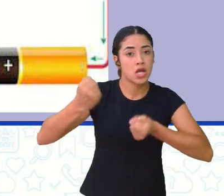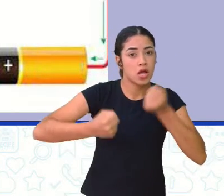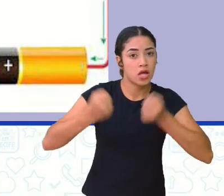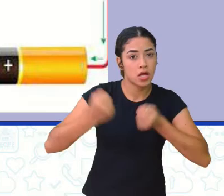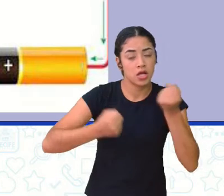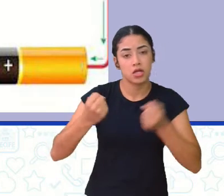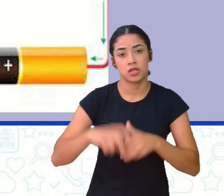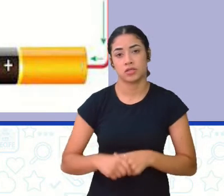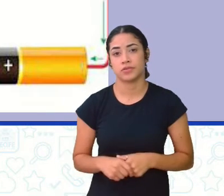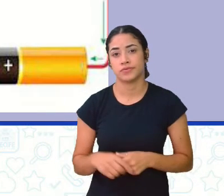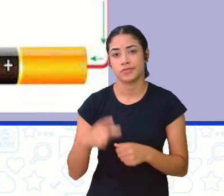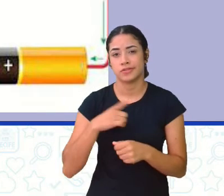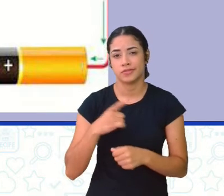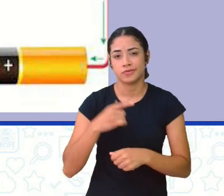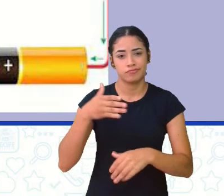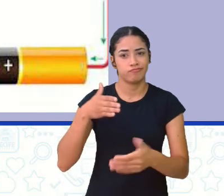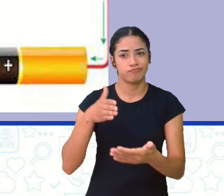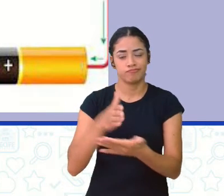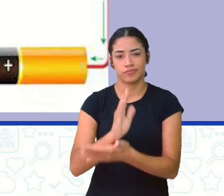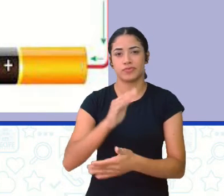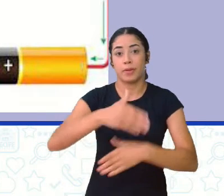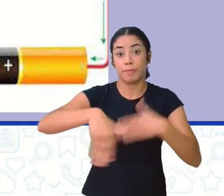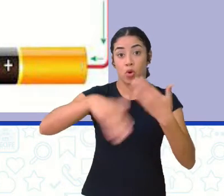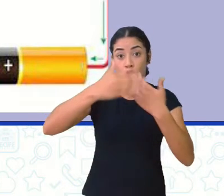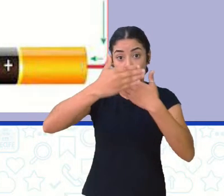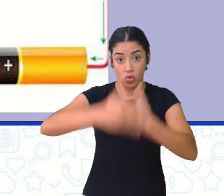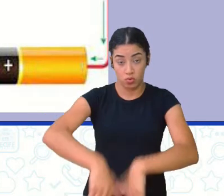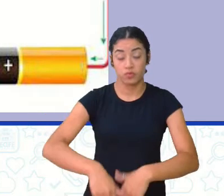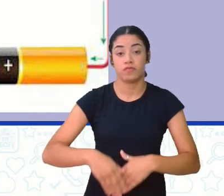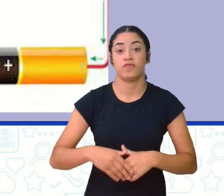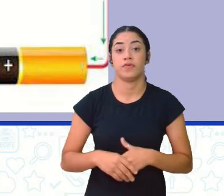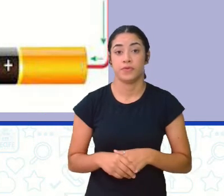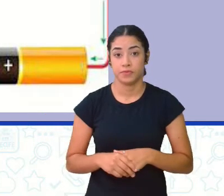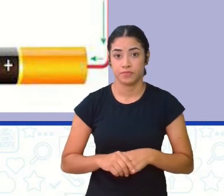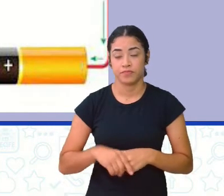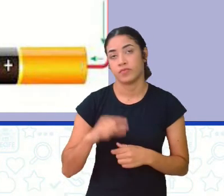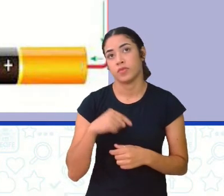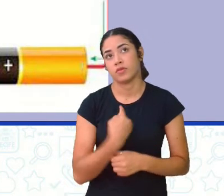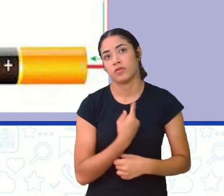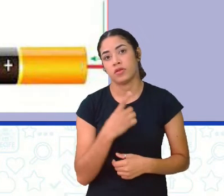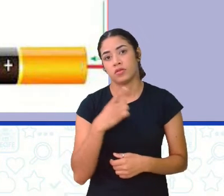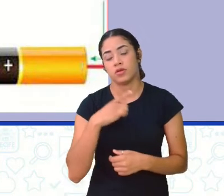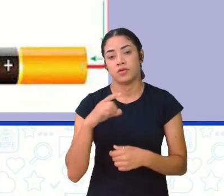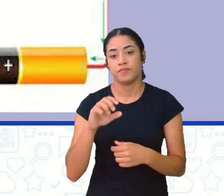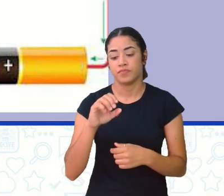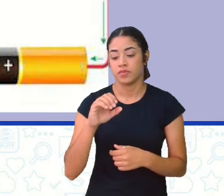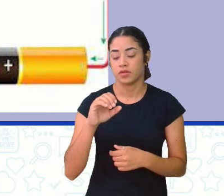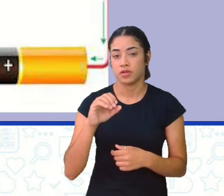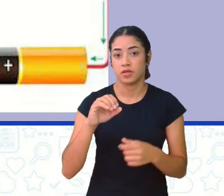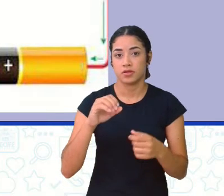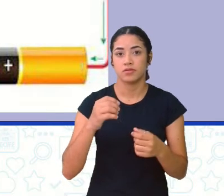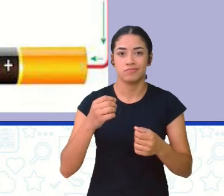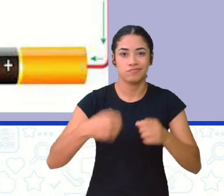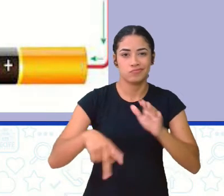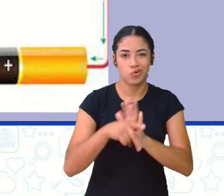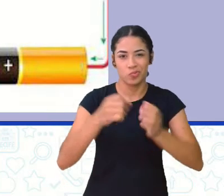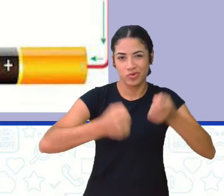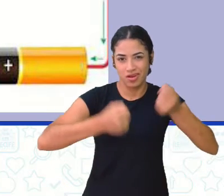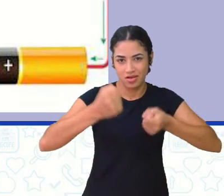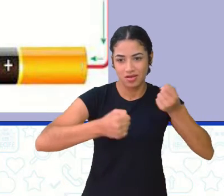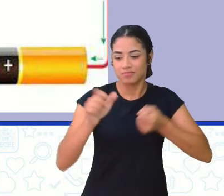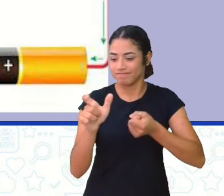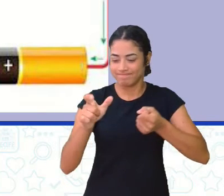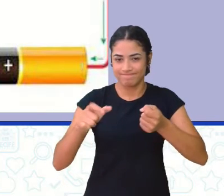muitas vezes fazendo provas maravilhosas, como é o caso aí para a gente em relação ao circuito automobilístico. Então,